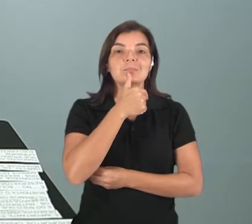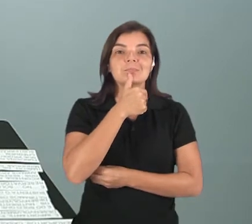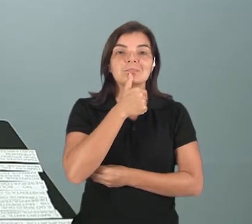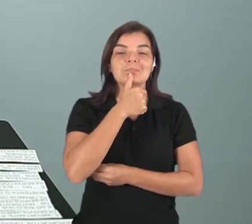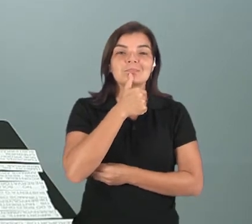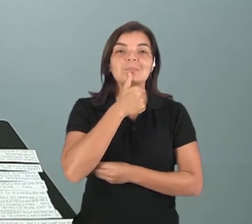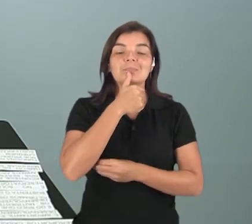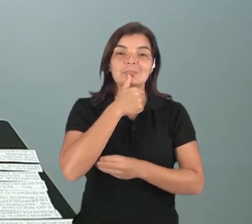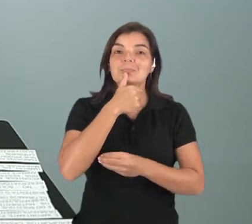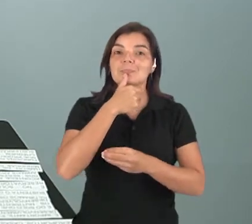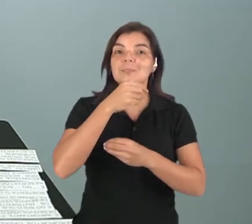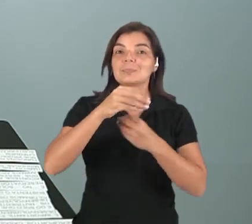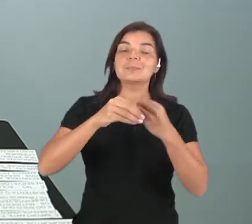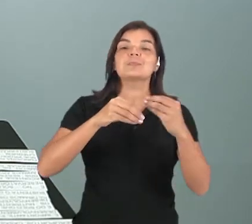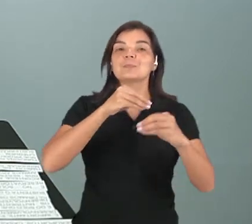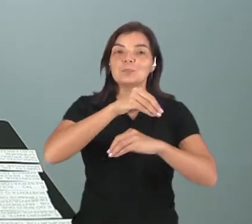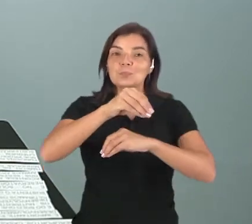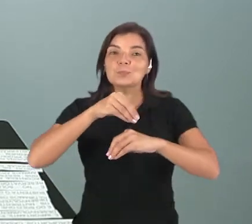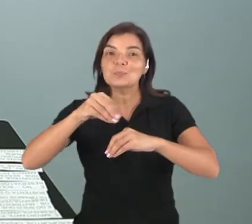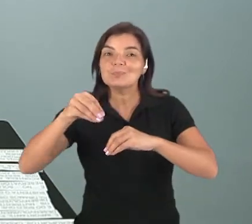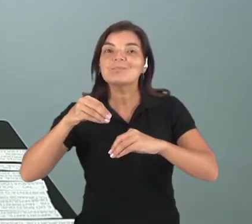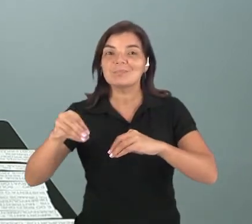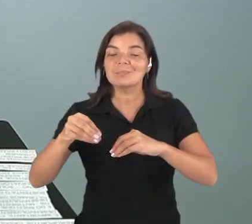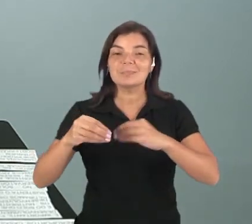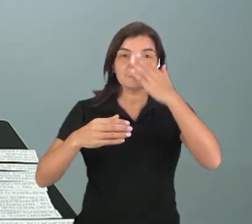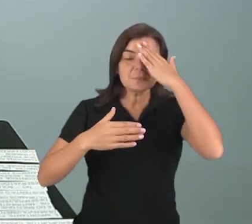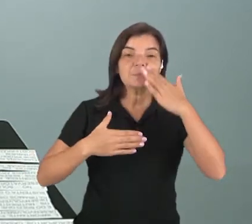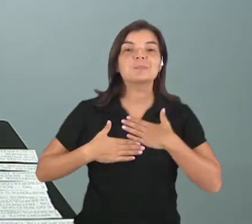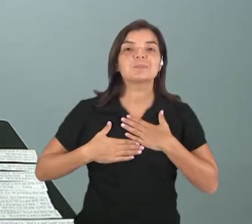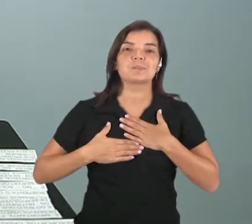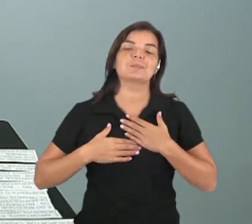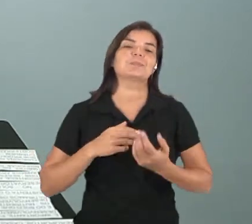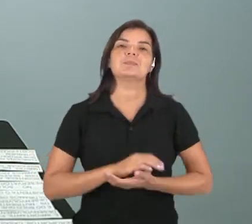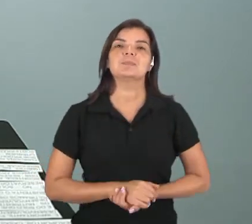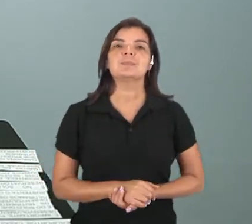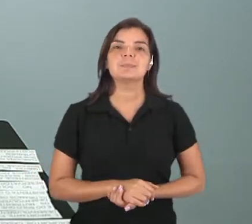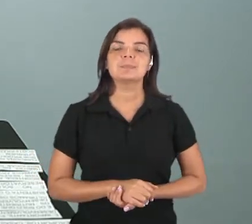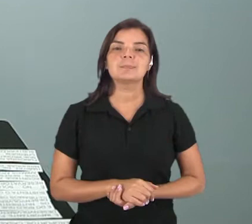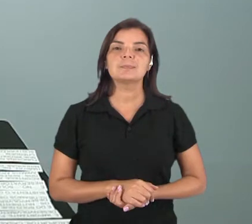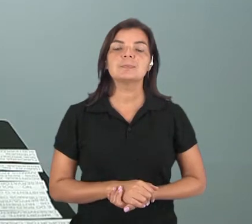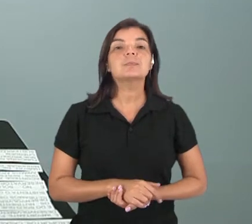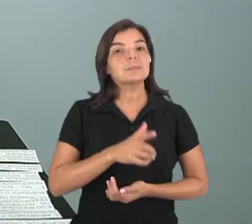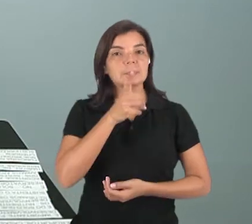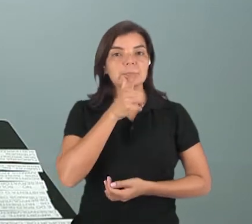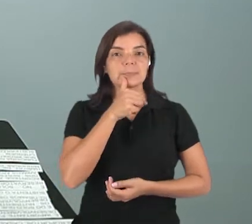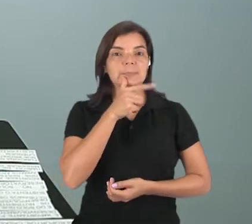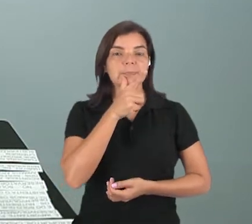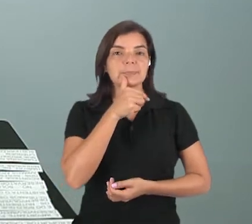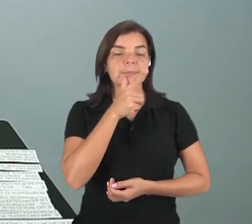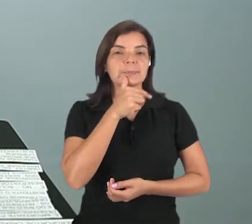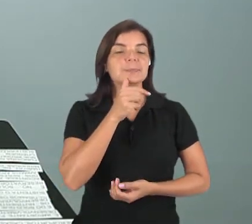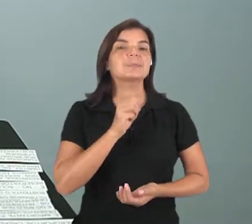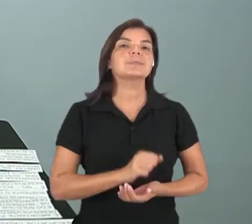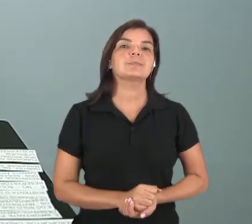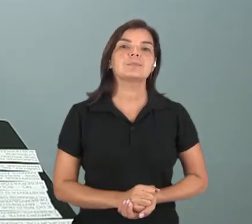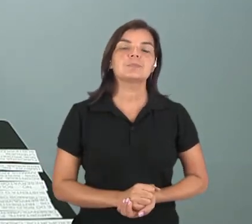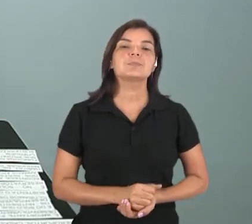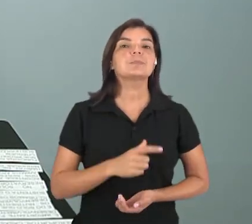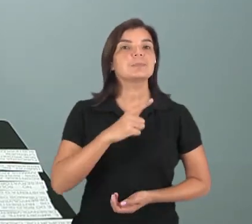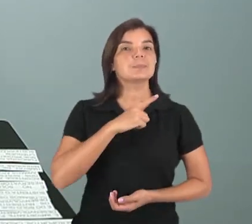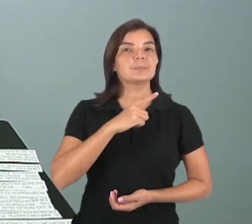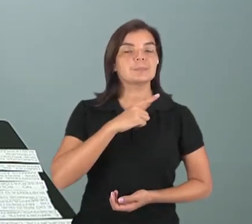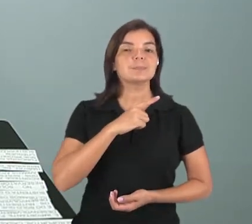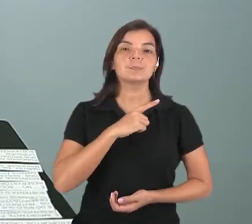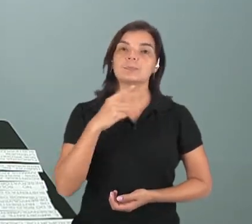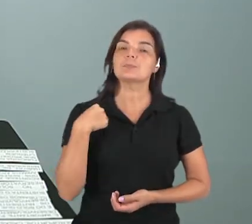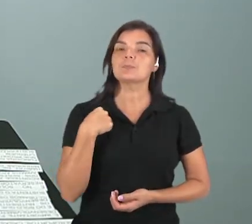distribuído no corpo humano. Vamos lá. Então, a água ela compõe